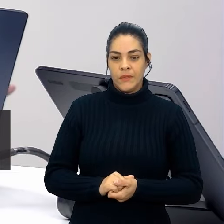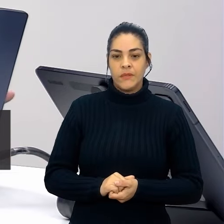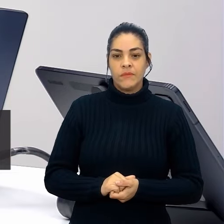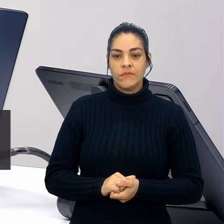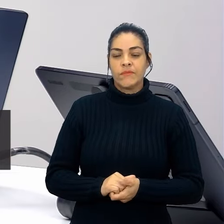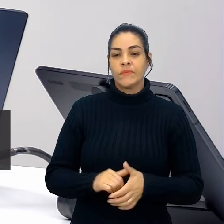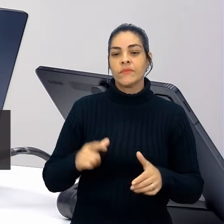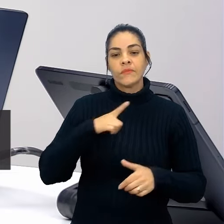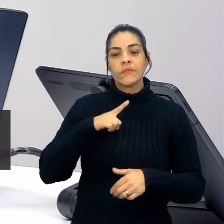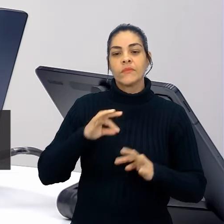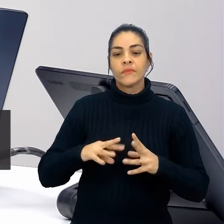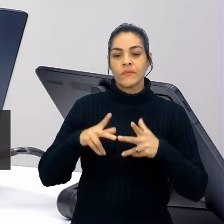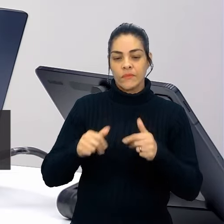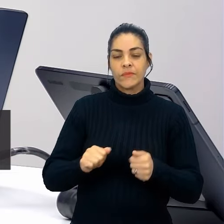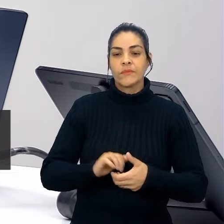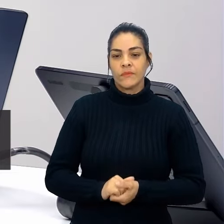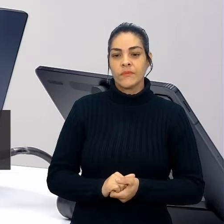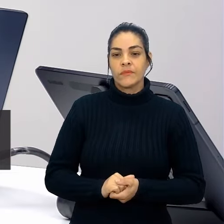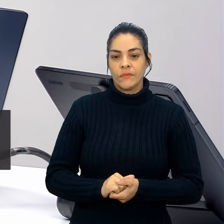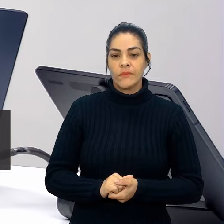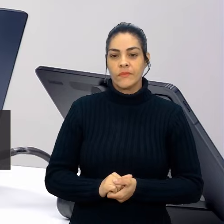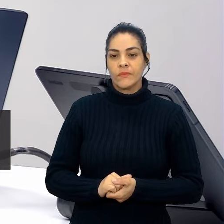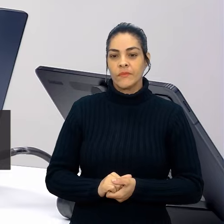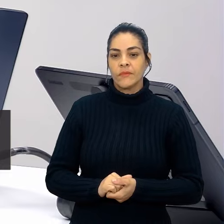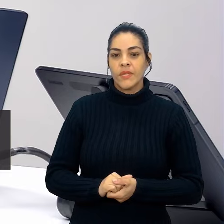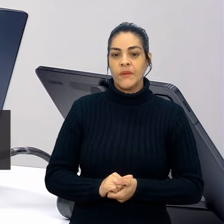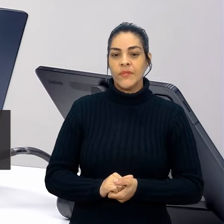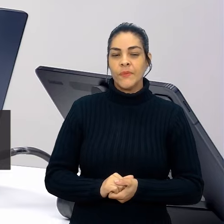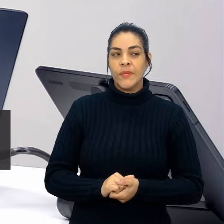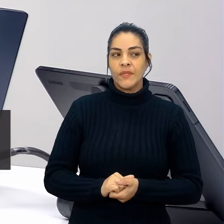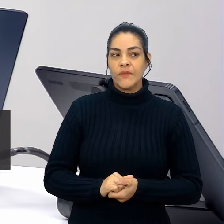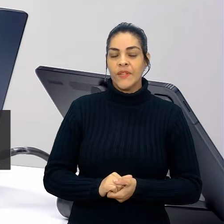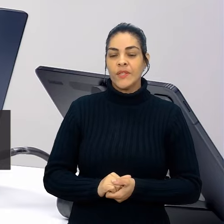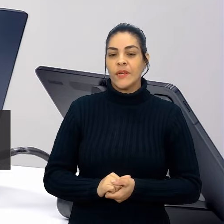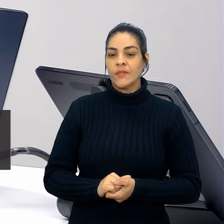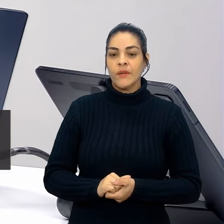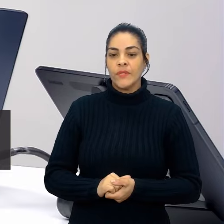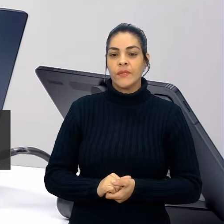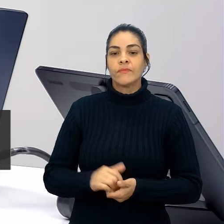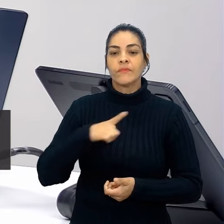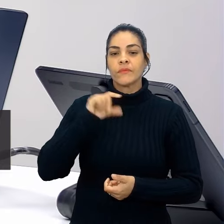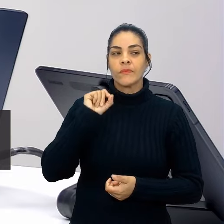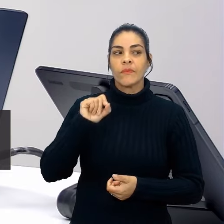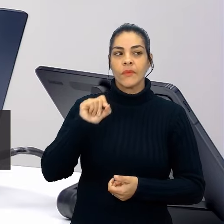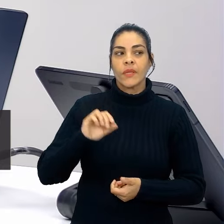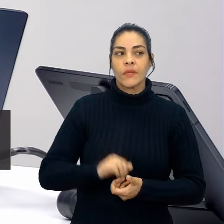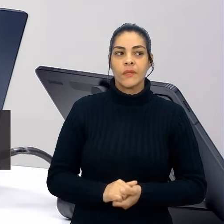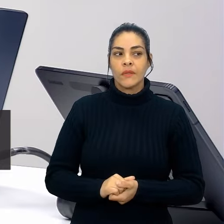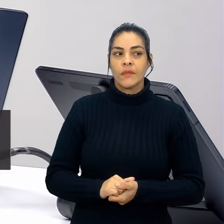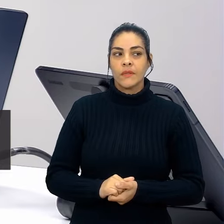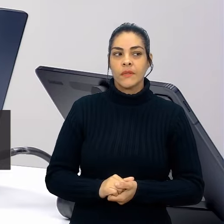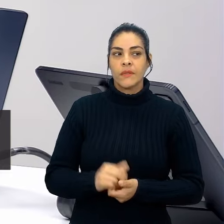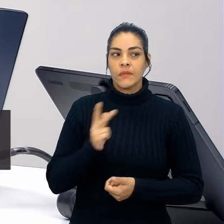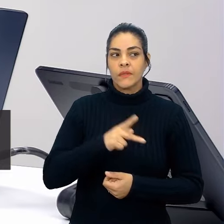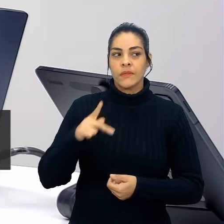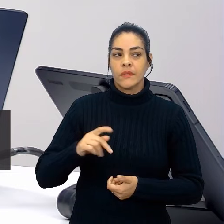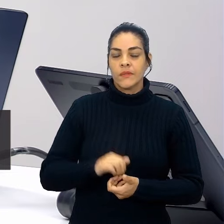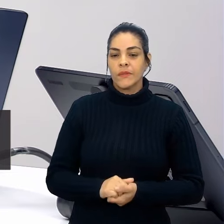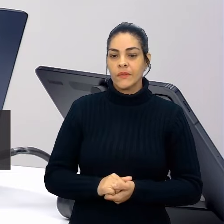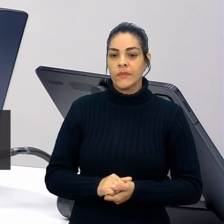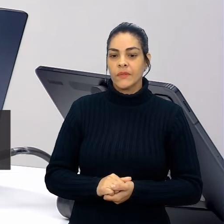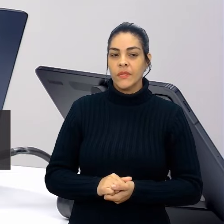como a Finlândia tem, todos têm uma formação acadêmica. Então, eu acho importante o mestrado, doutorado dos nossos professores e incentivar